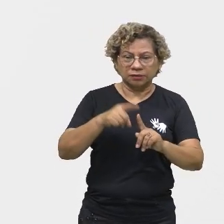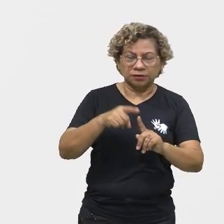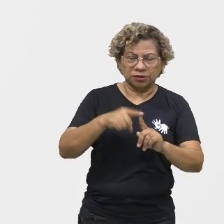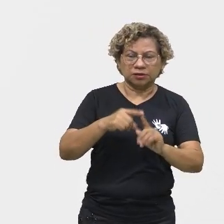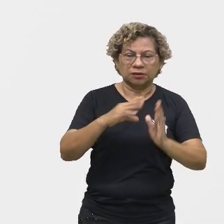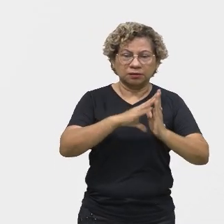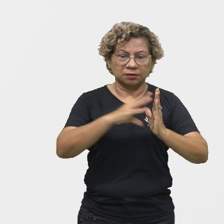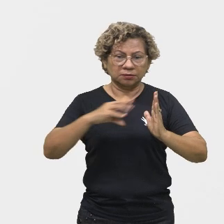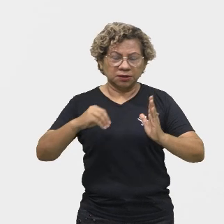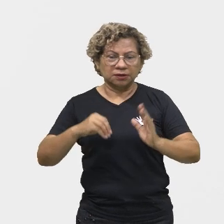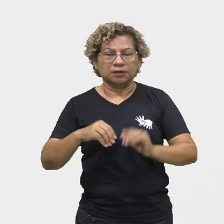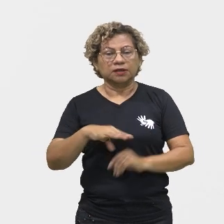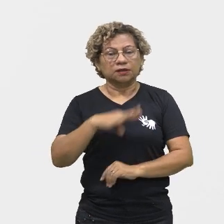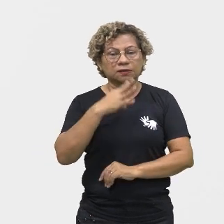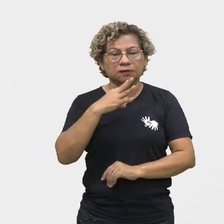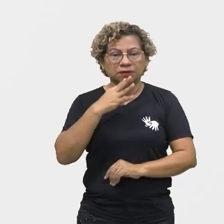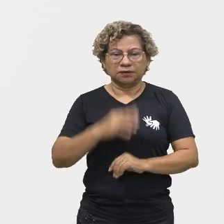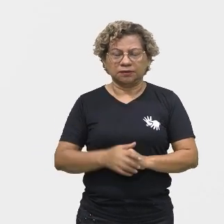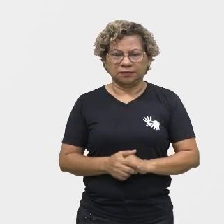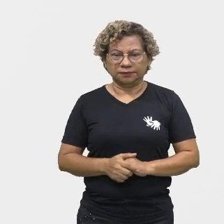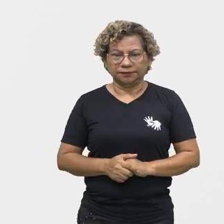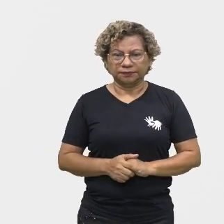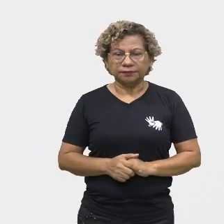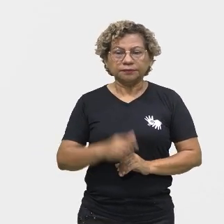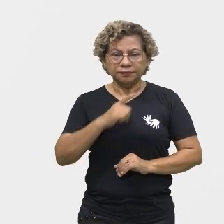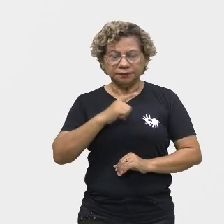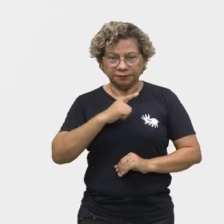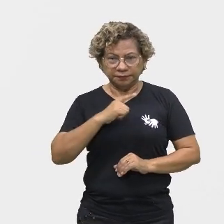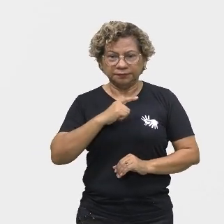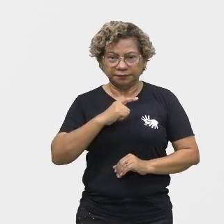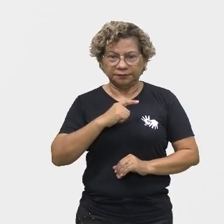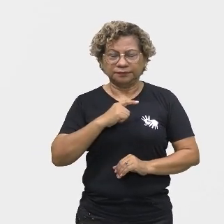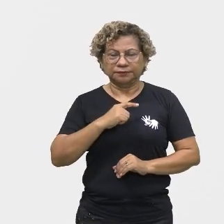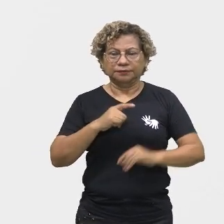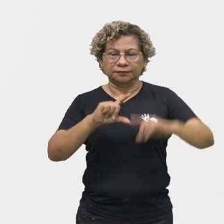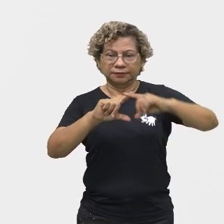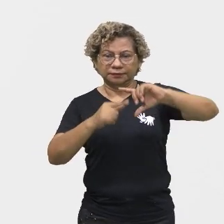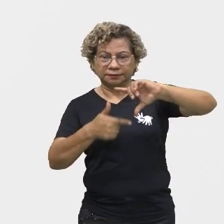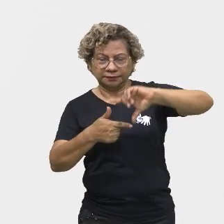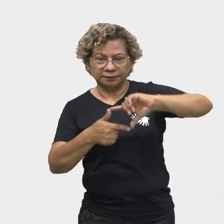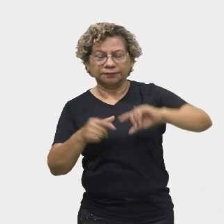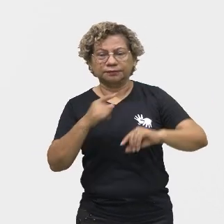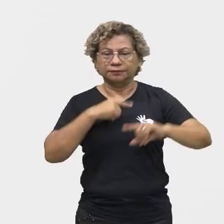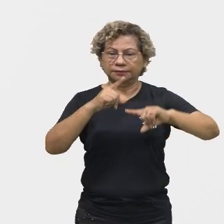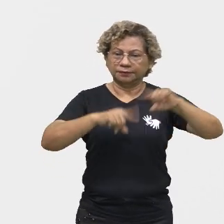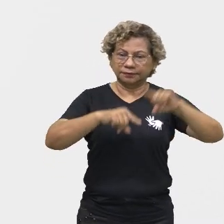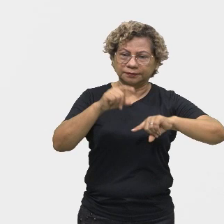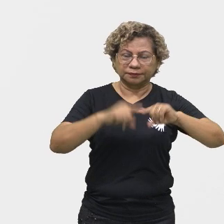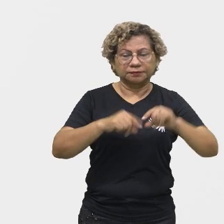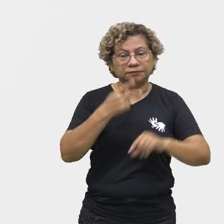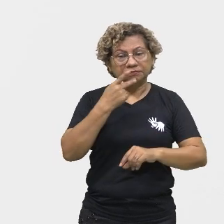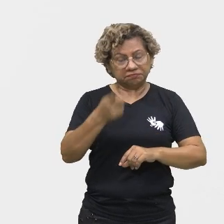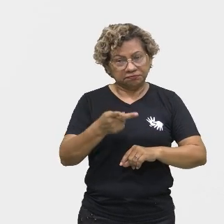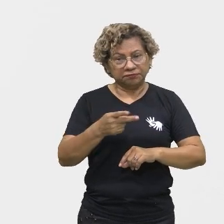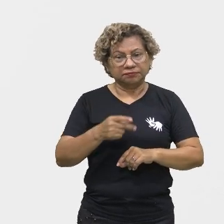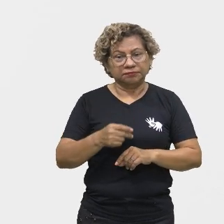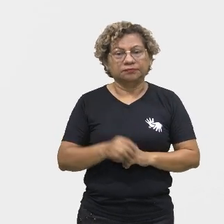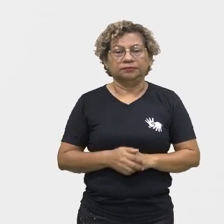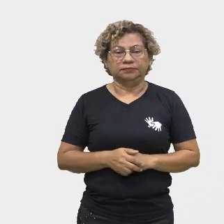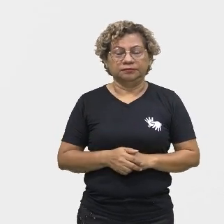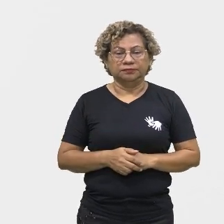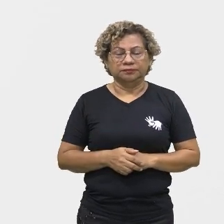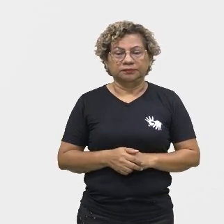conhecidos. Esta forma geométrica que envolveu ou contém um objeto, podemos dizer que atua como uma